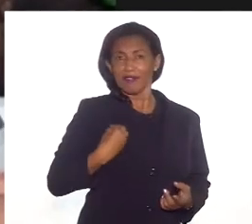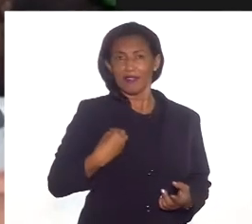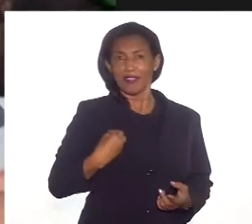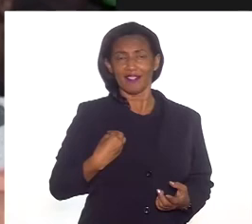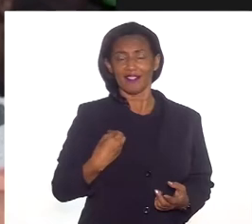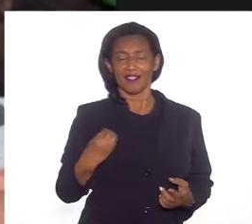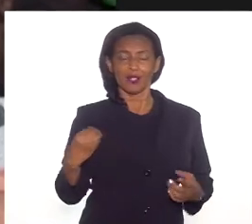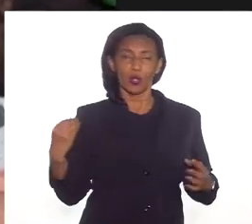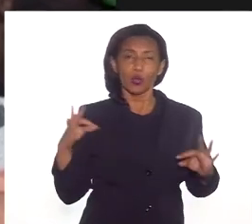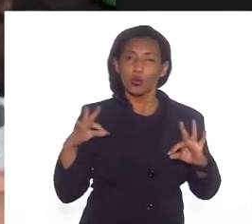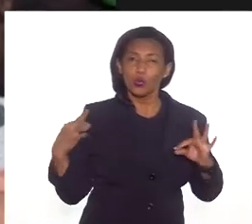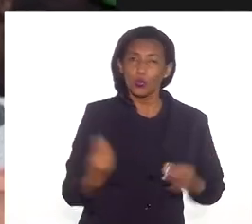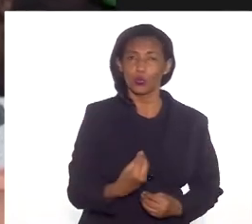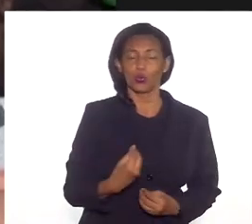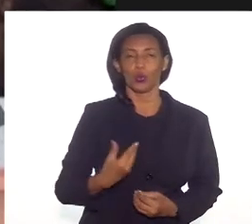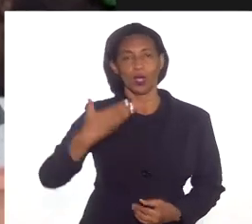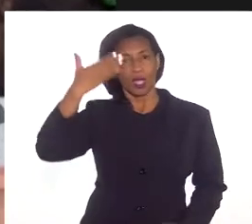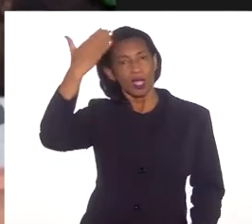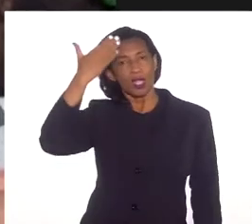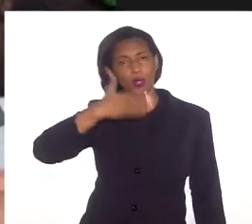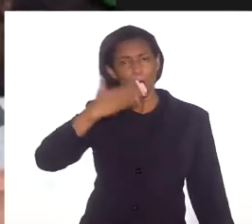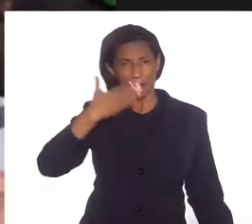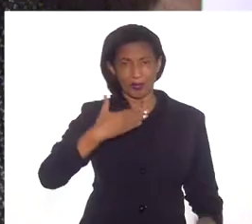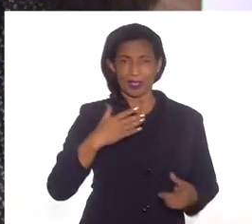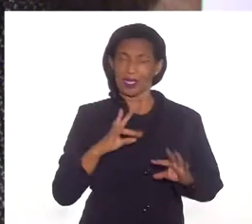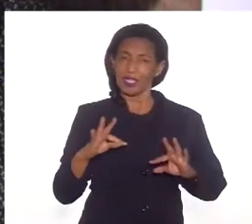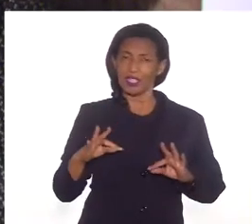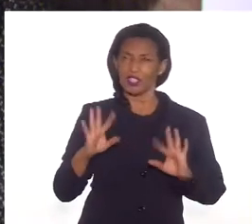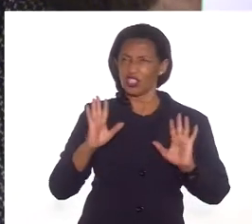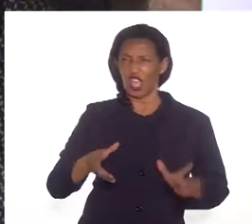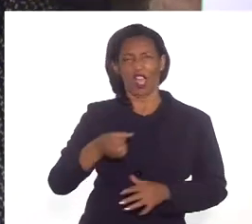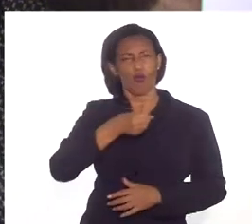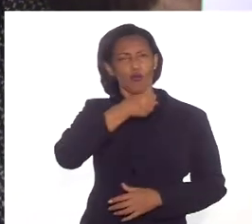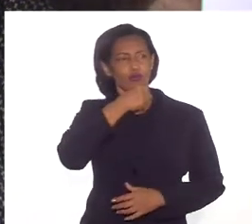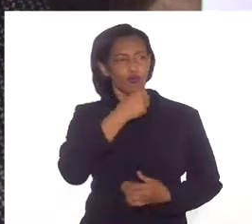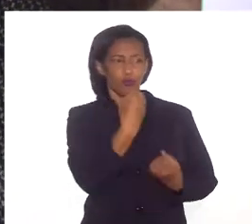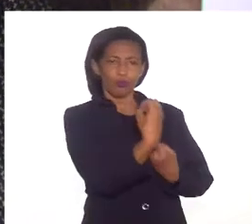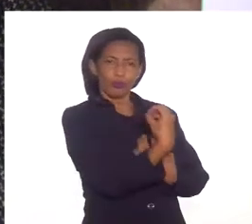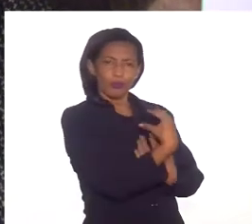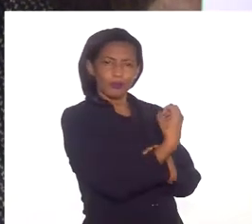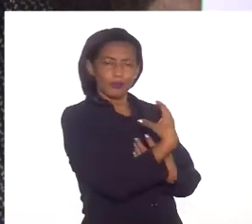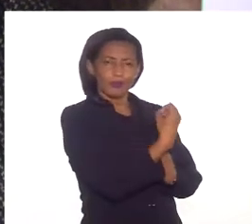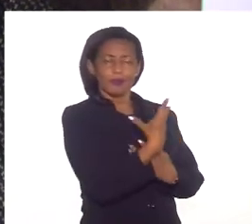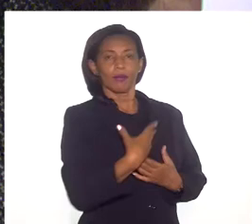isso. E o presente, dizem os avós, né?